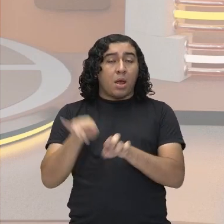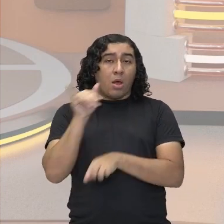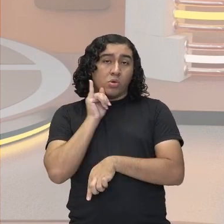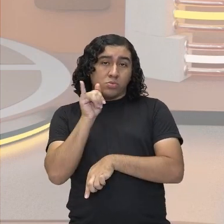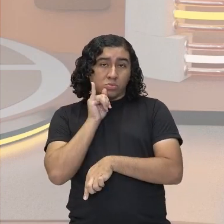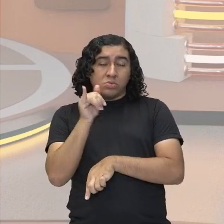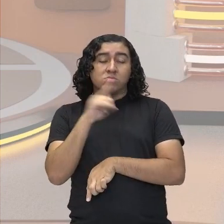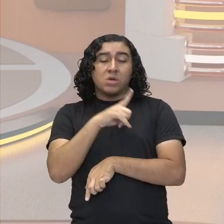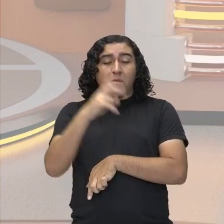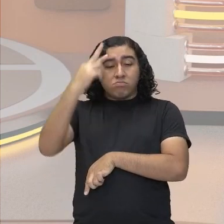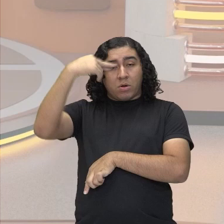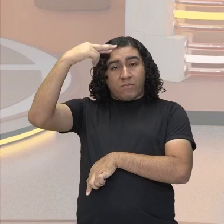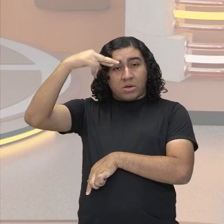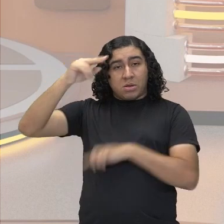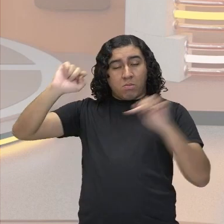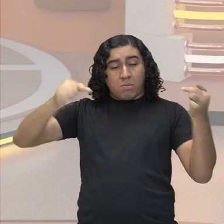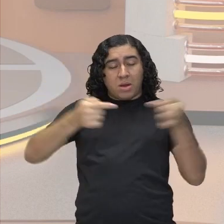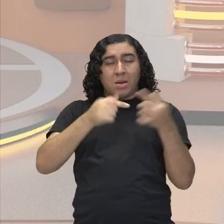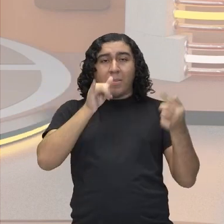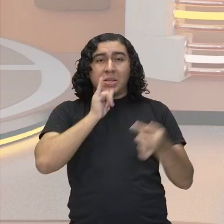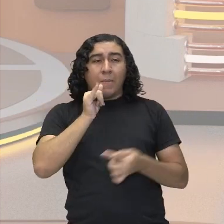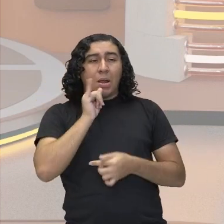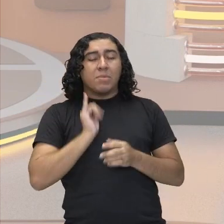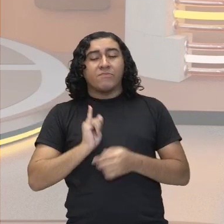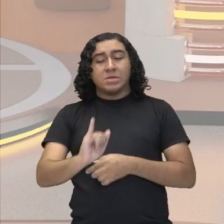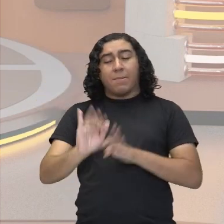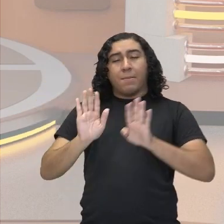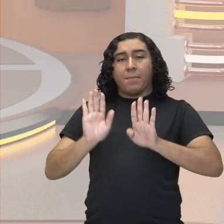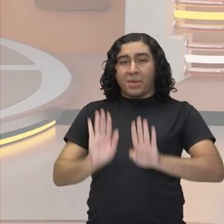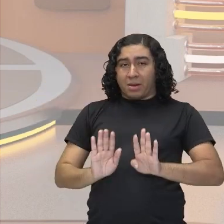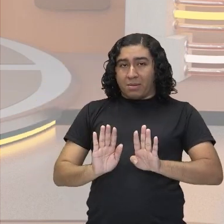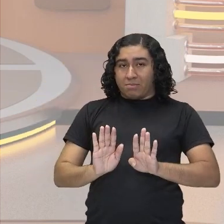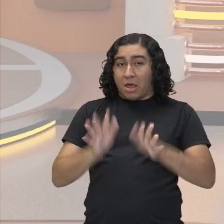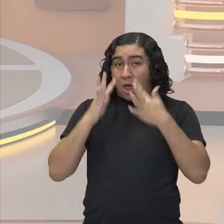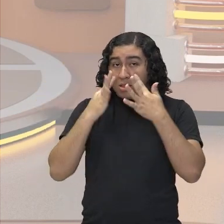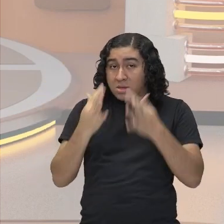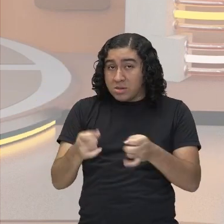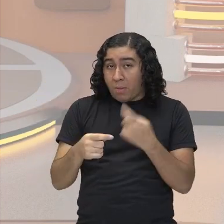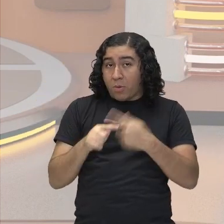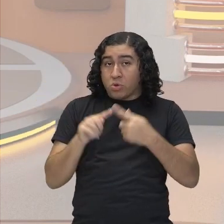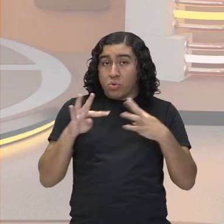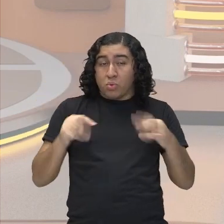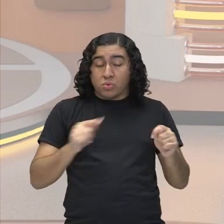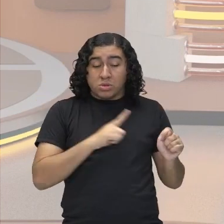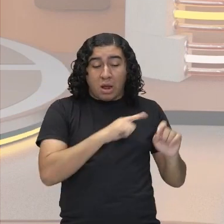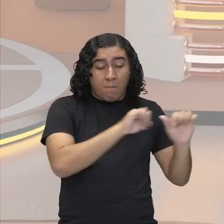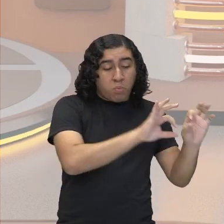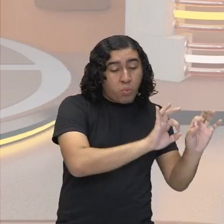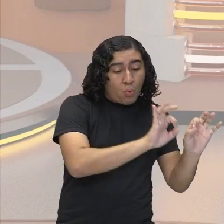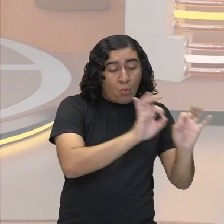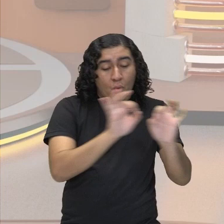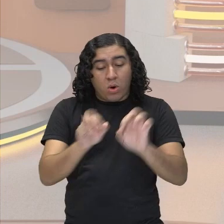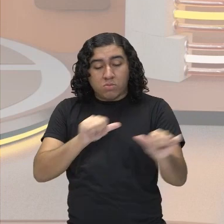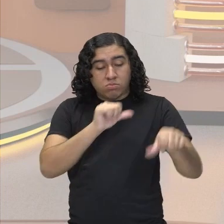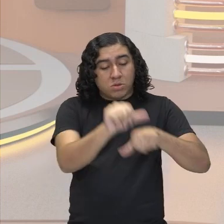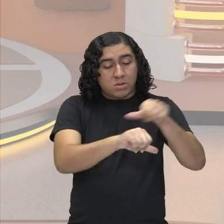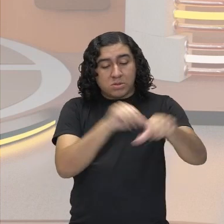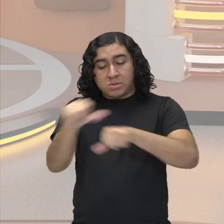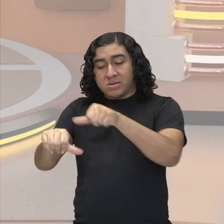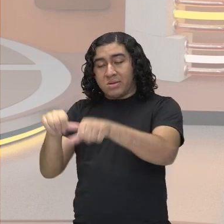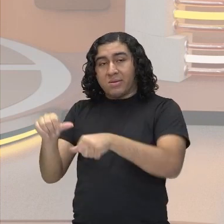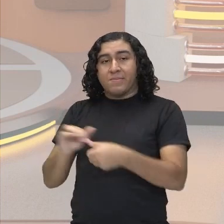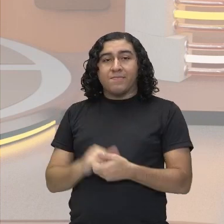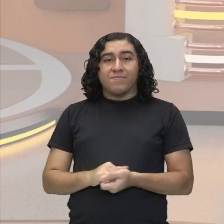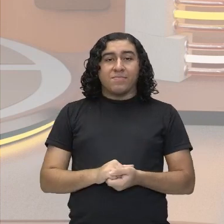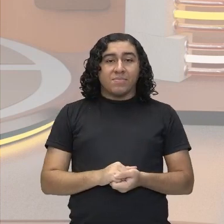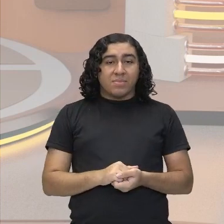essa reflexão. Ele diz, olha, preste atenção que tudo está em constante transformação. É o